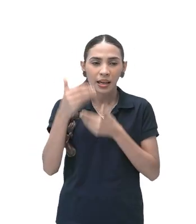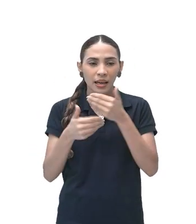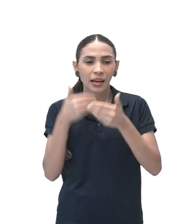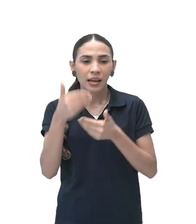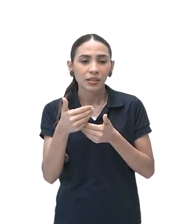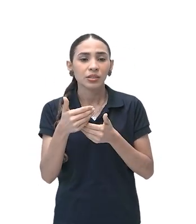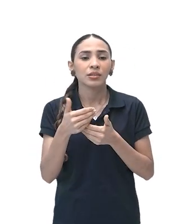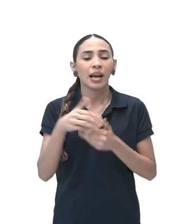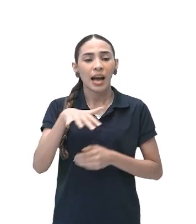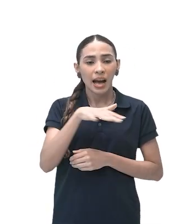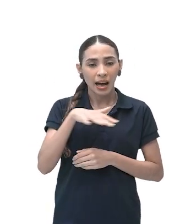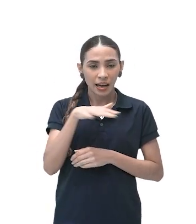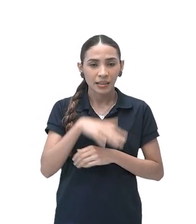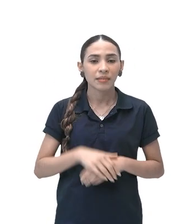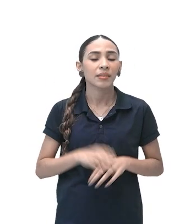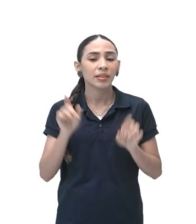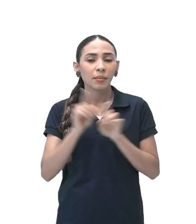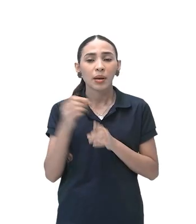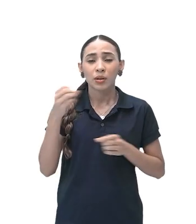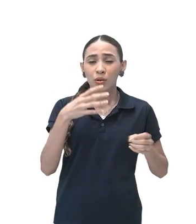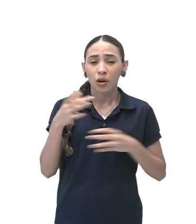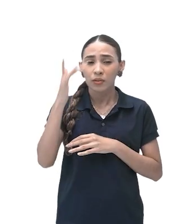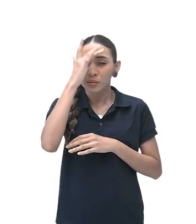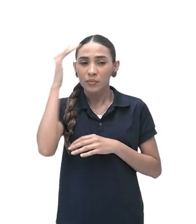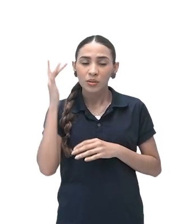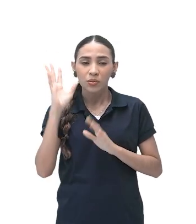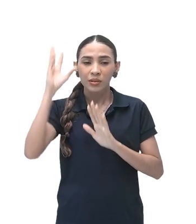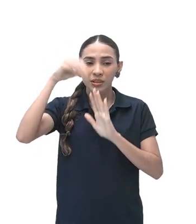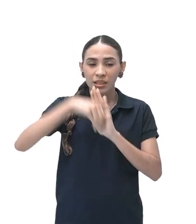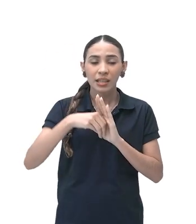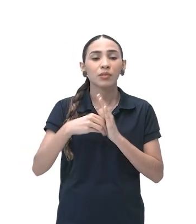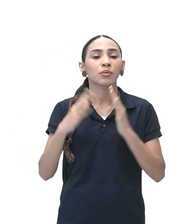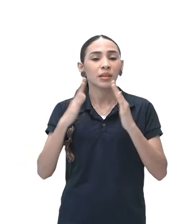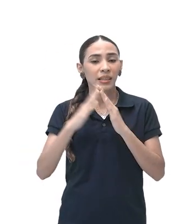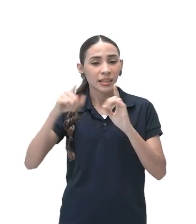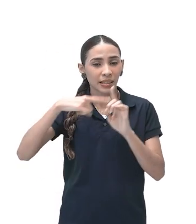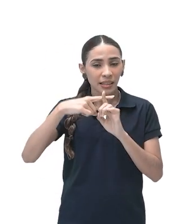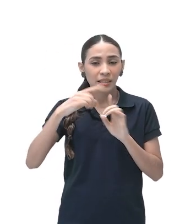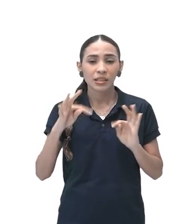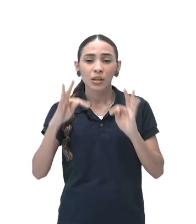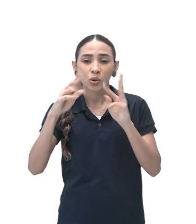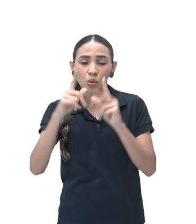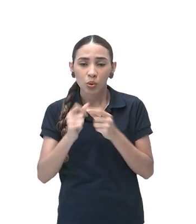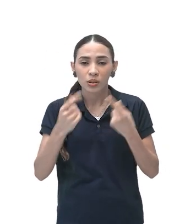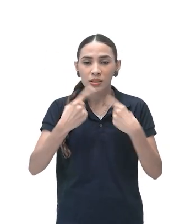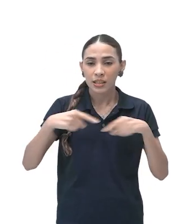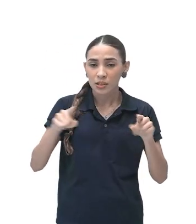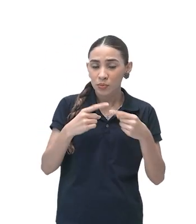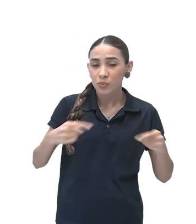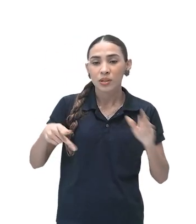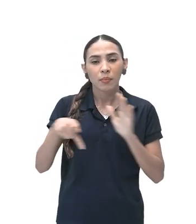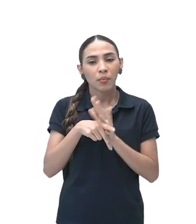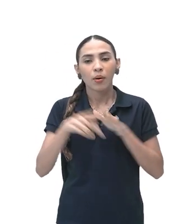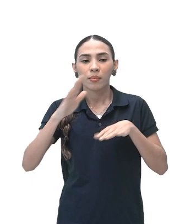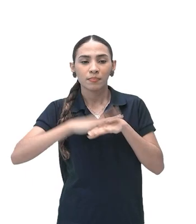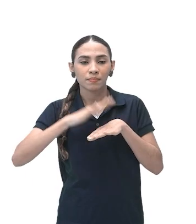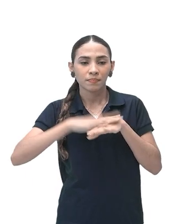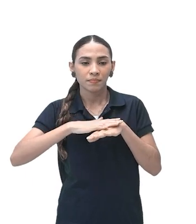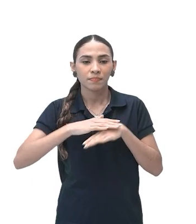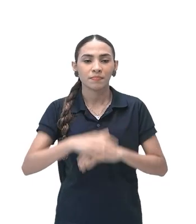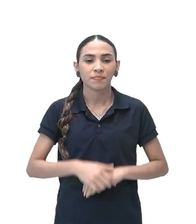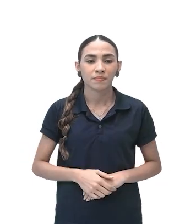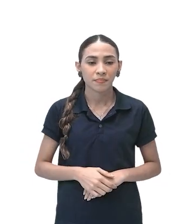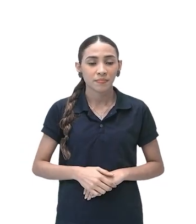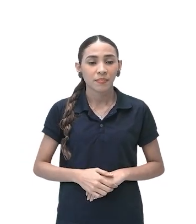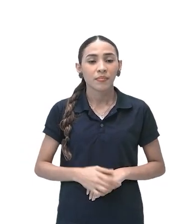gospel e também novos talentos que estão dentro das igrejas. Todas as músicas são autorais e